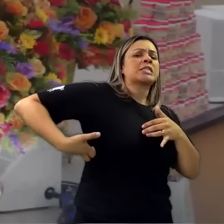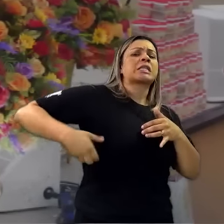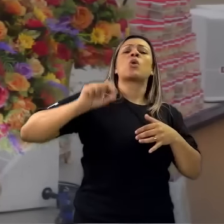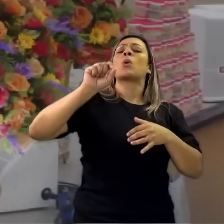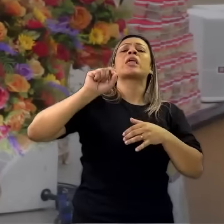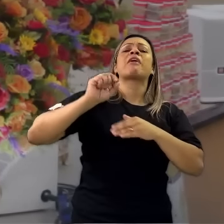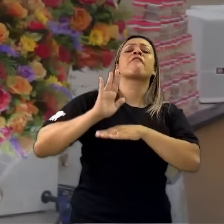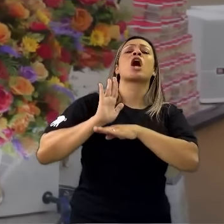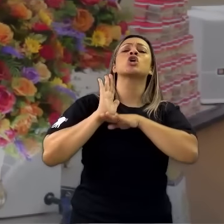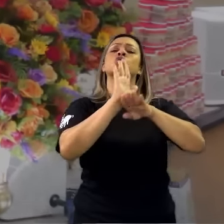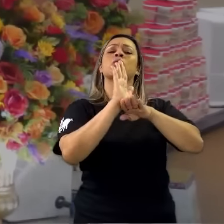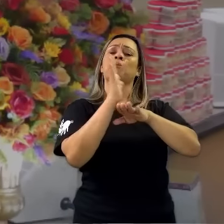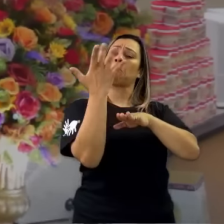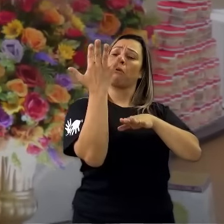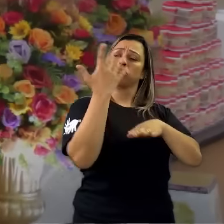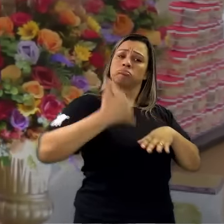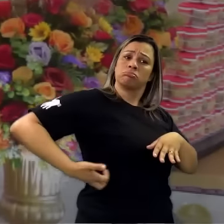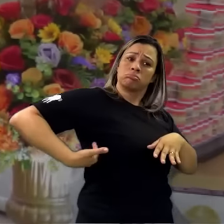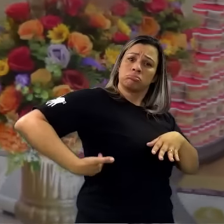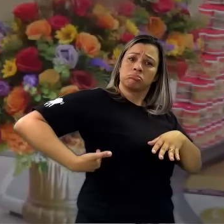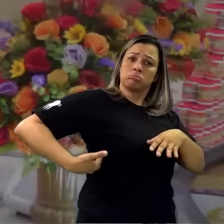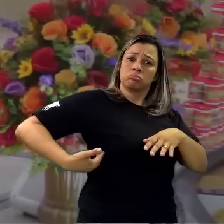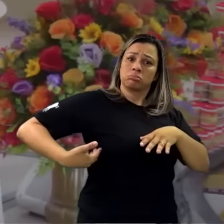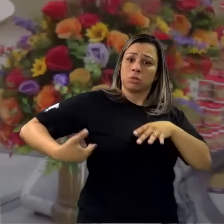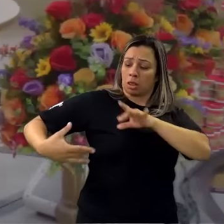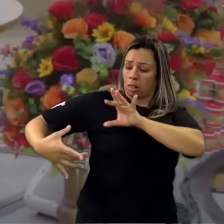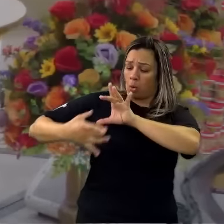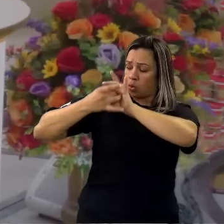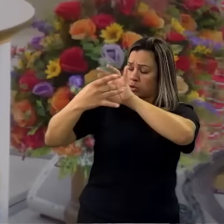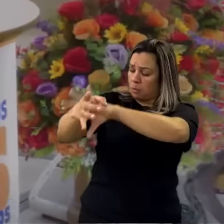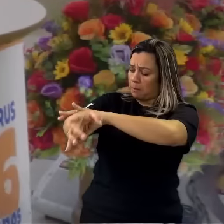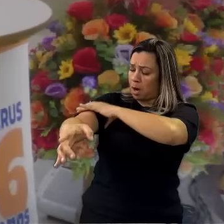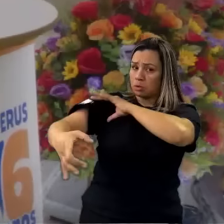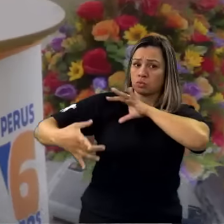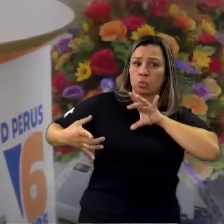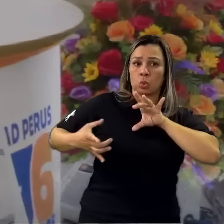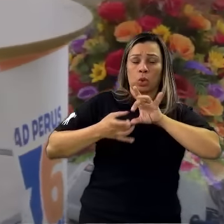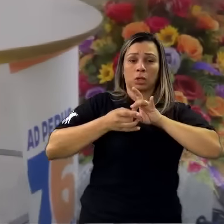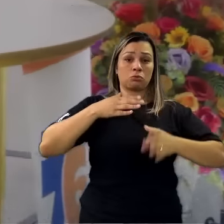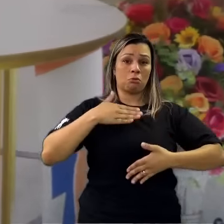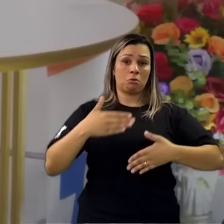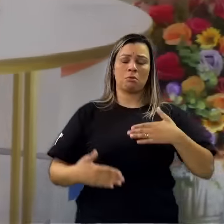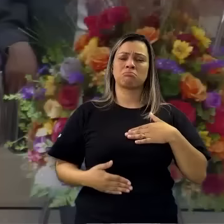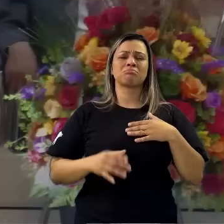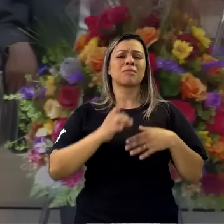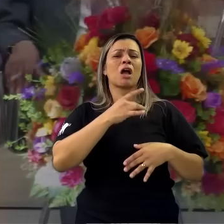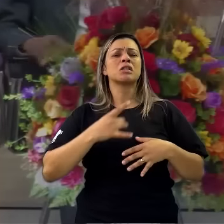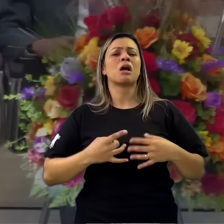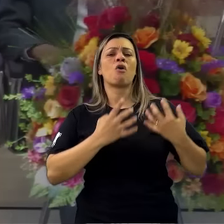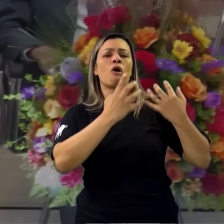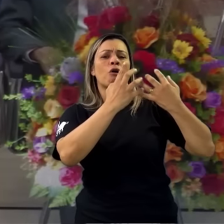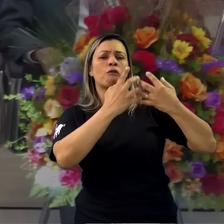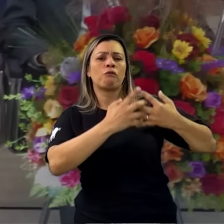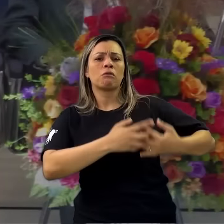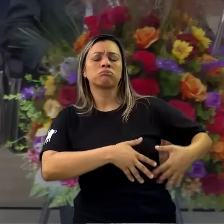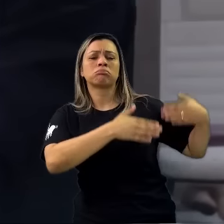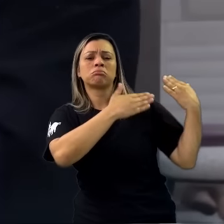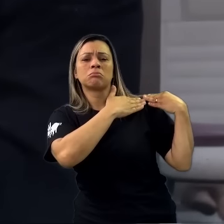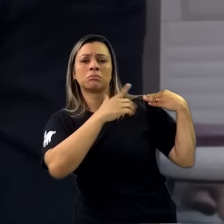que está ligado no braço que tá ligado no corpo ou seja todo mundo tem a sua função e tem gente que não entende isso